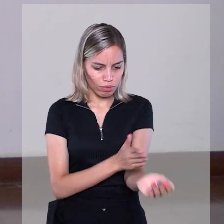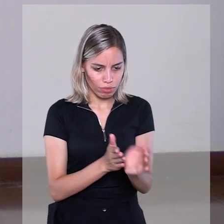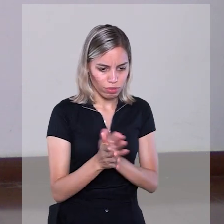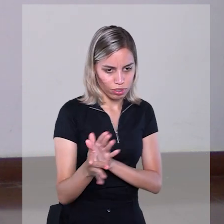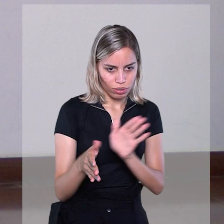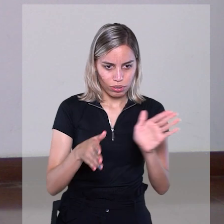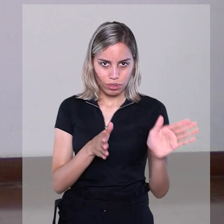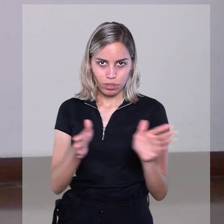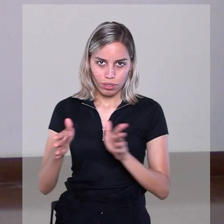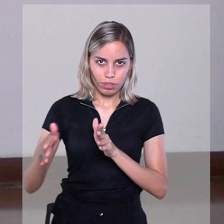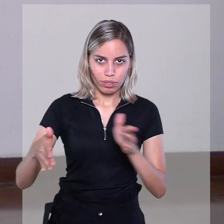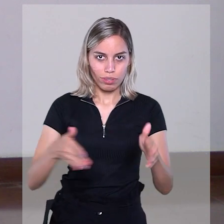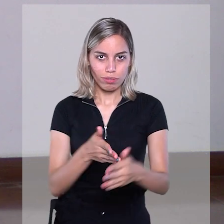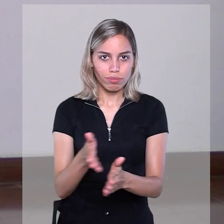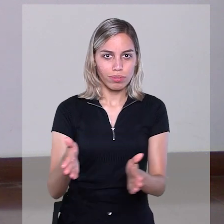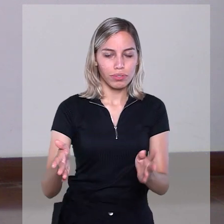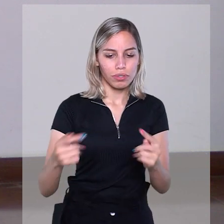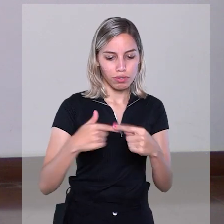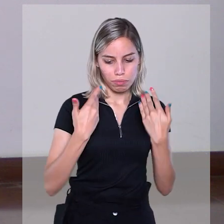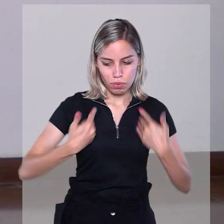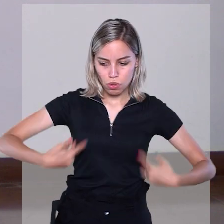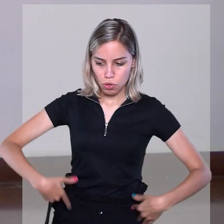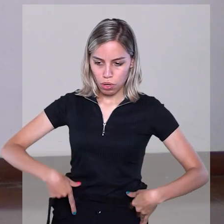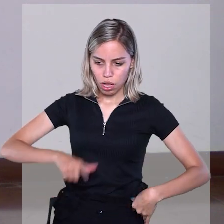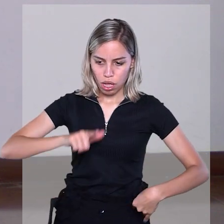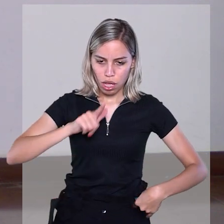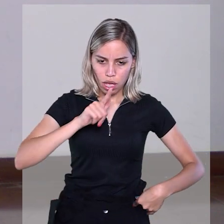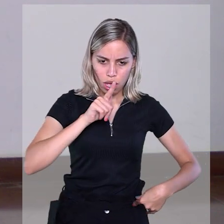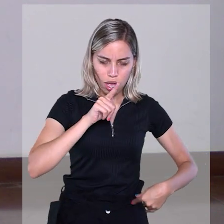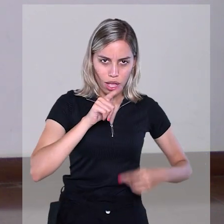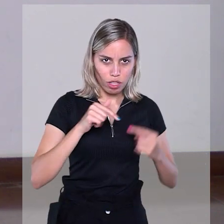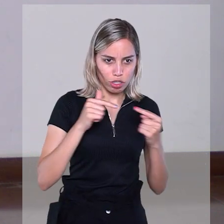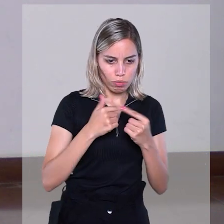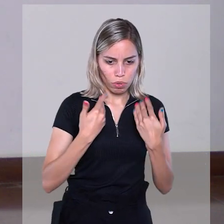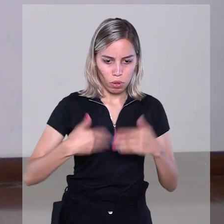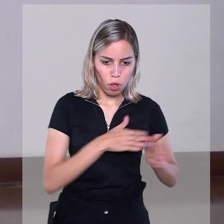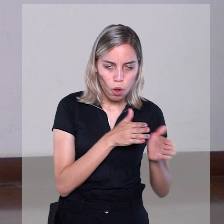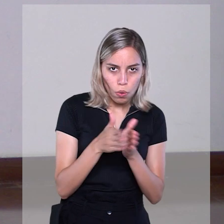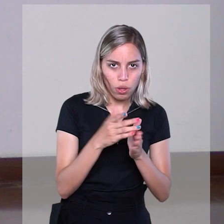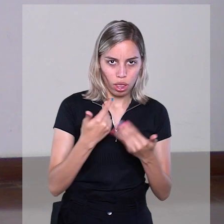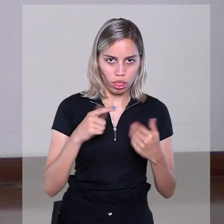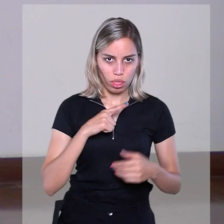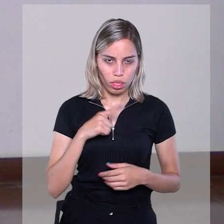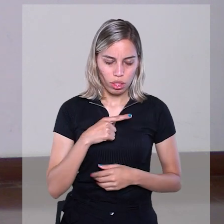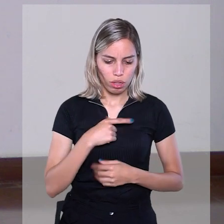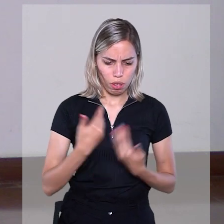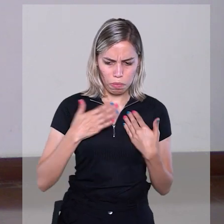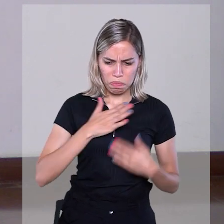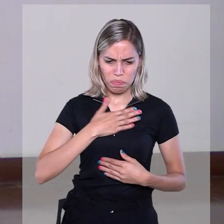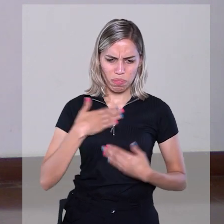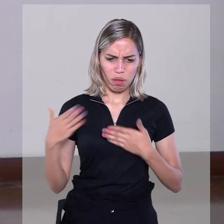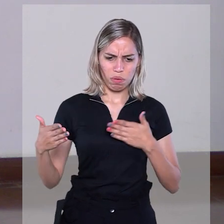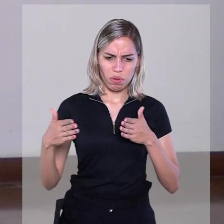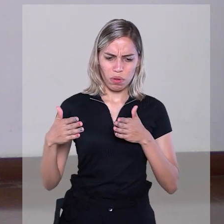rios. Escrevo meu corpo, mesmo sabendo que não sei o que é corpo, um corpo, meu corpo. Daqui de